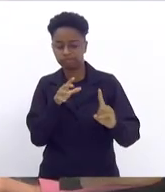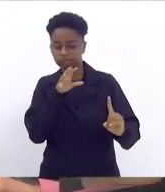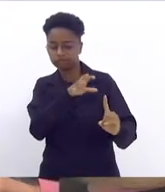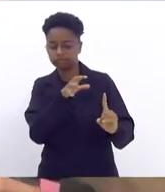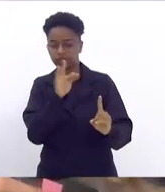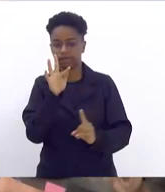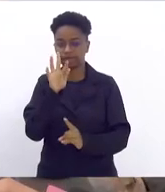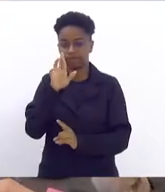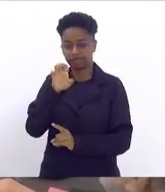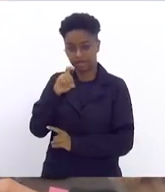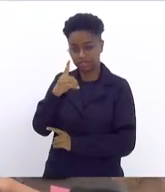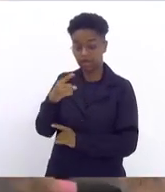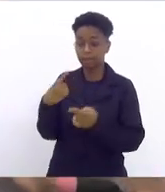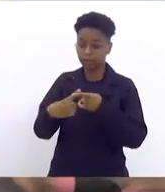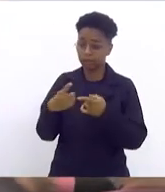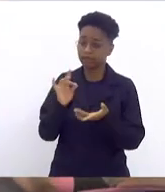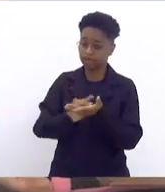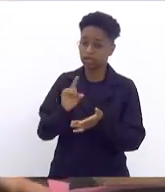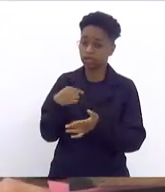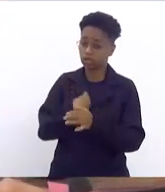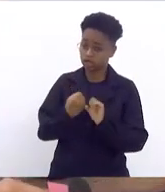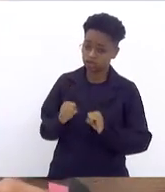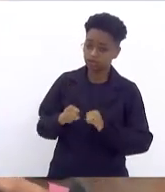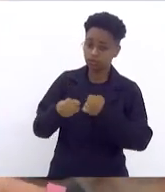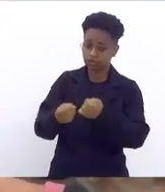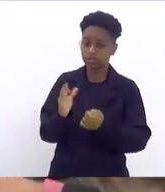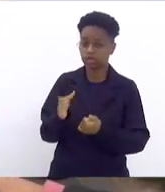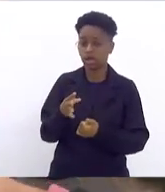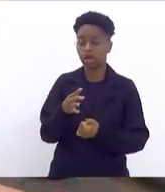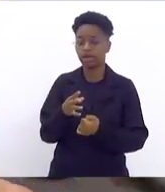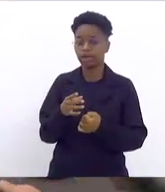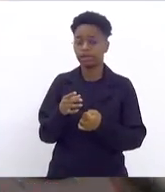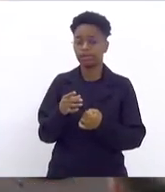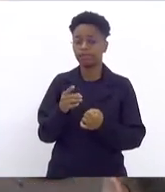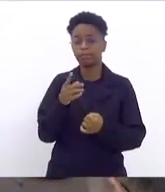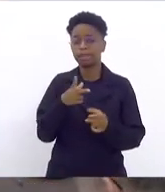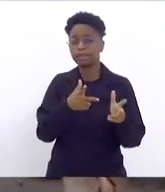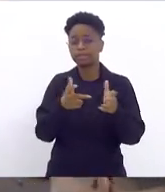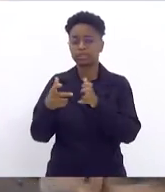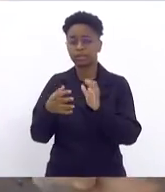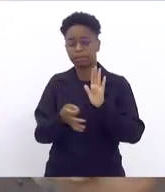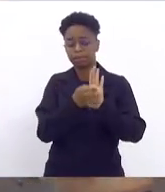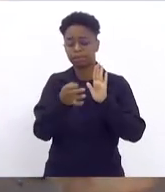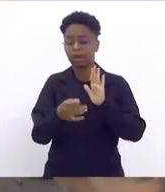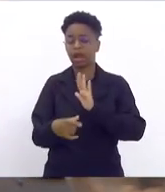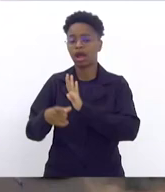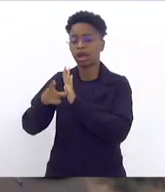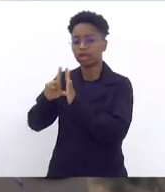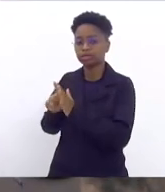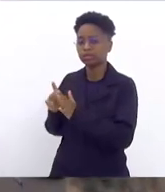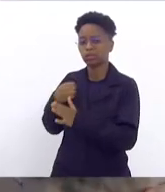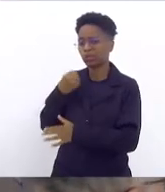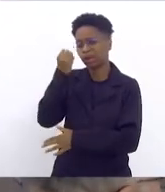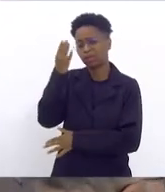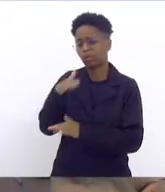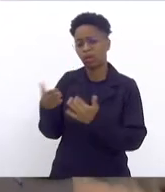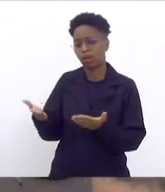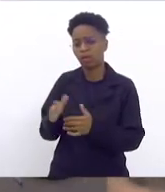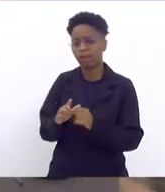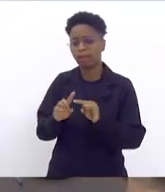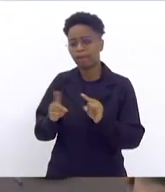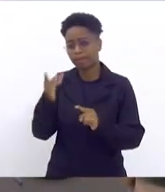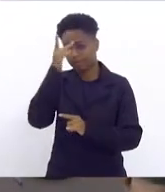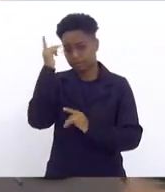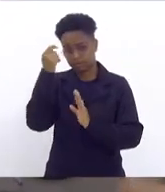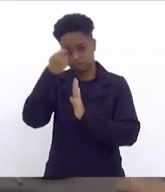está fazendo um esforço, de fato, já tivemos aqui, nos deparamos em pareceres anteriores, quando os autores, nem me lembro qual era, mas o autor,